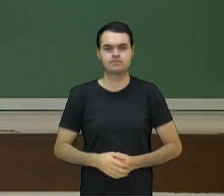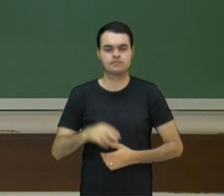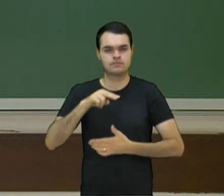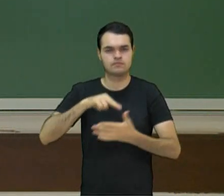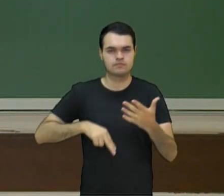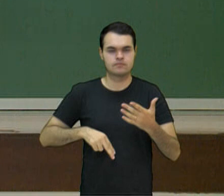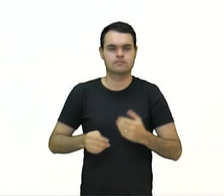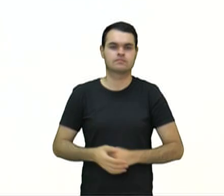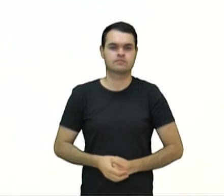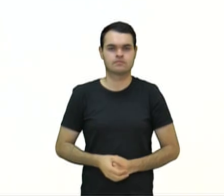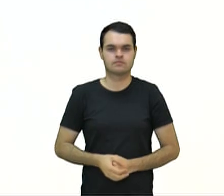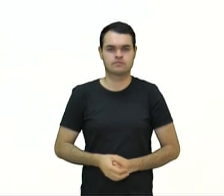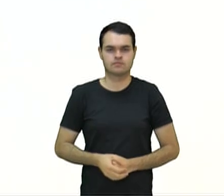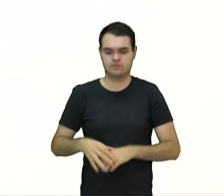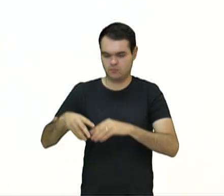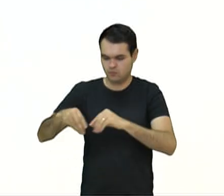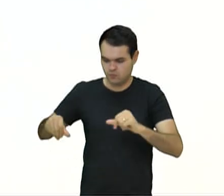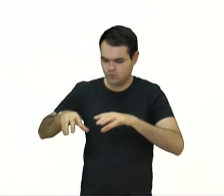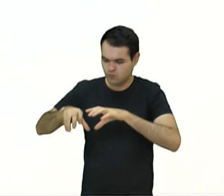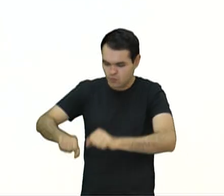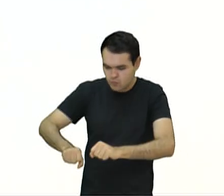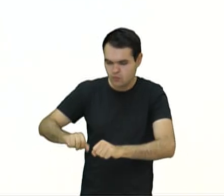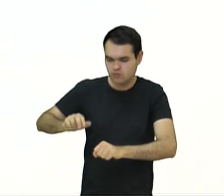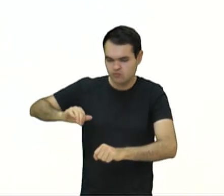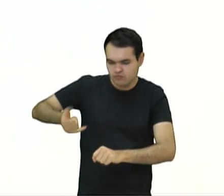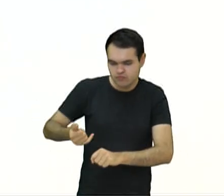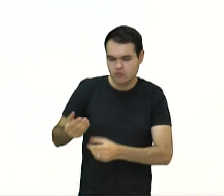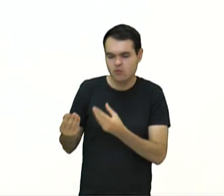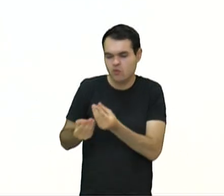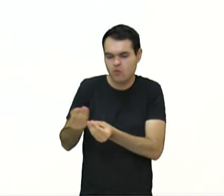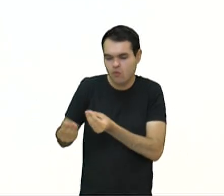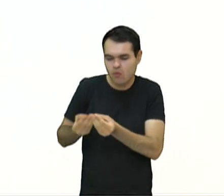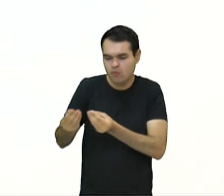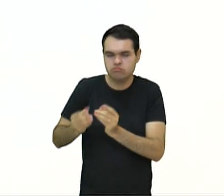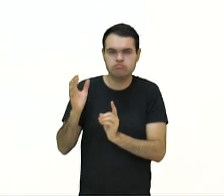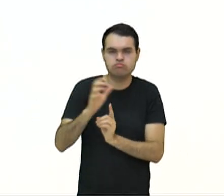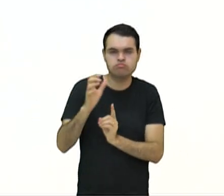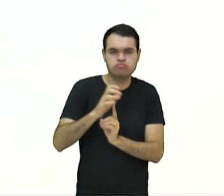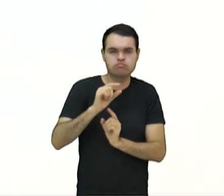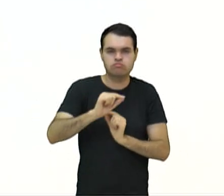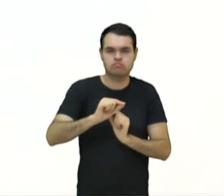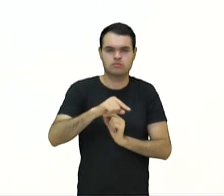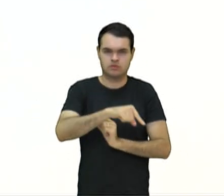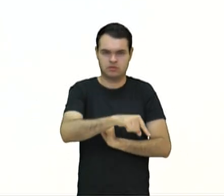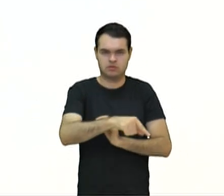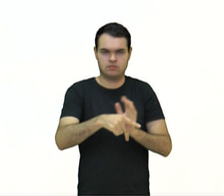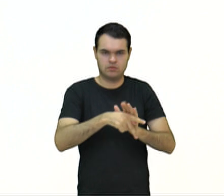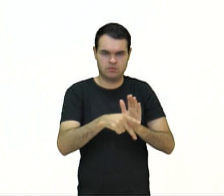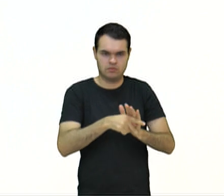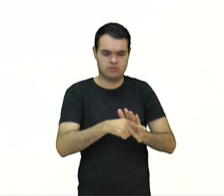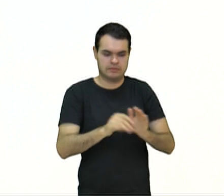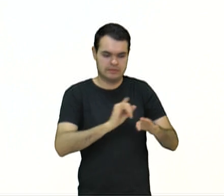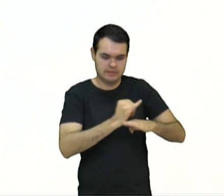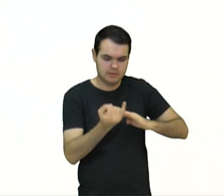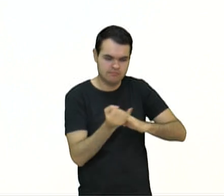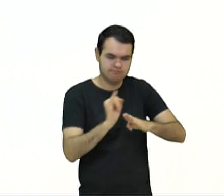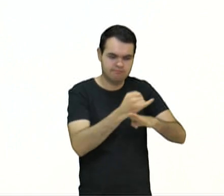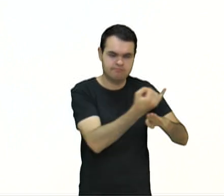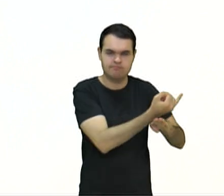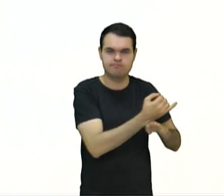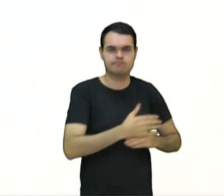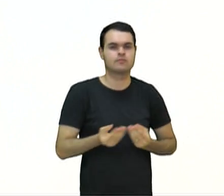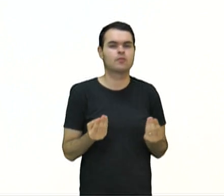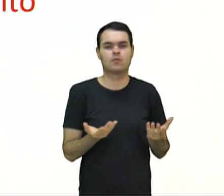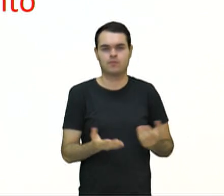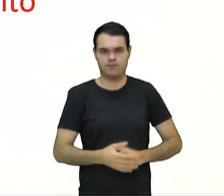da atividade. De que forma o uso e ocupação do solo interfere no caso das Ilhas Marshall? Ok? Vamos à